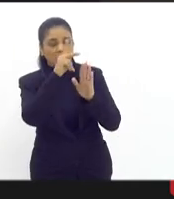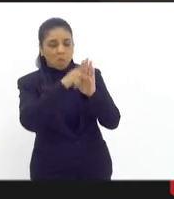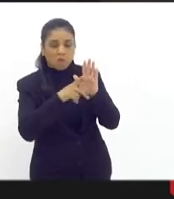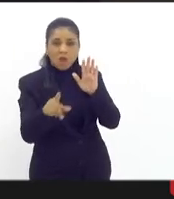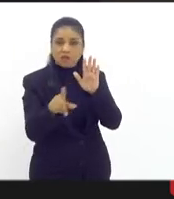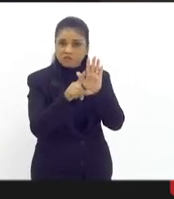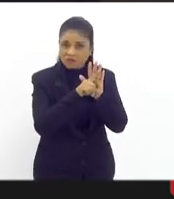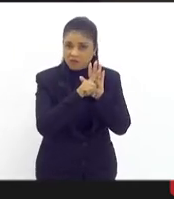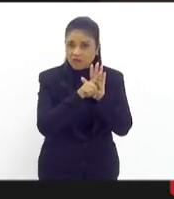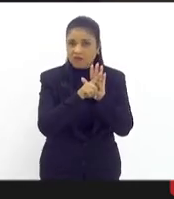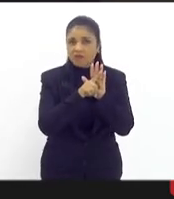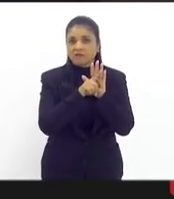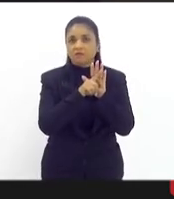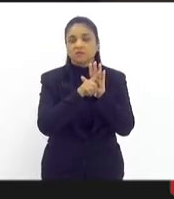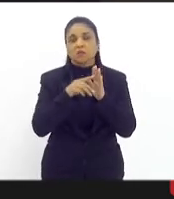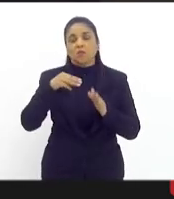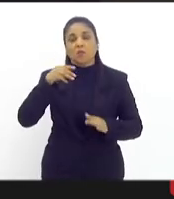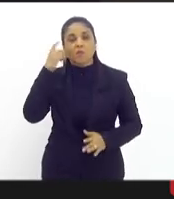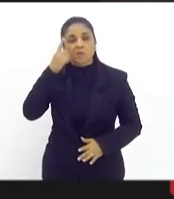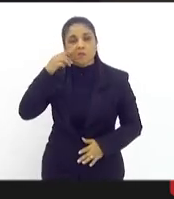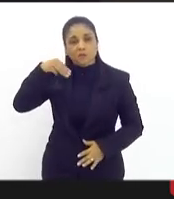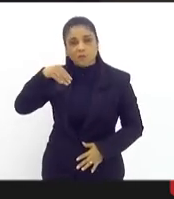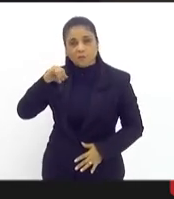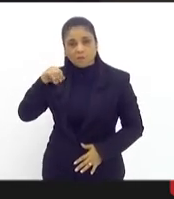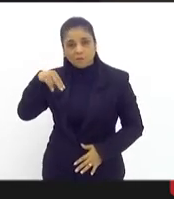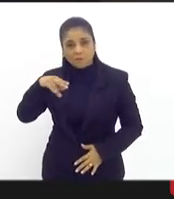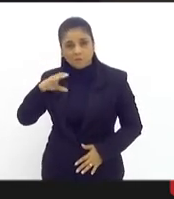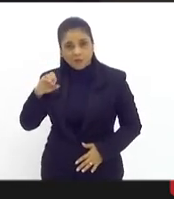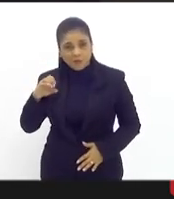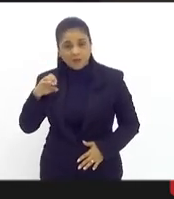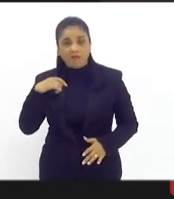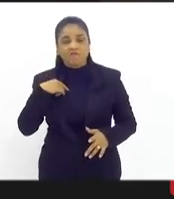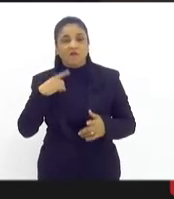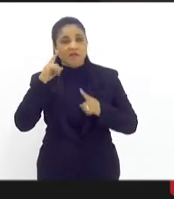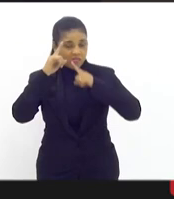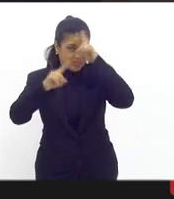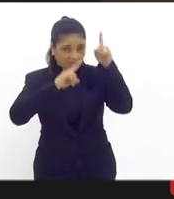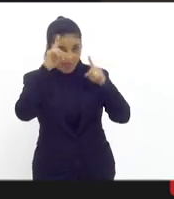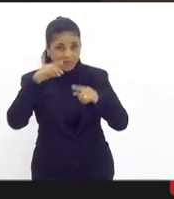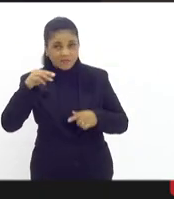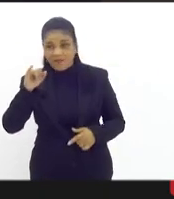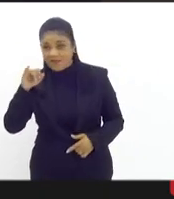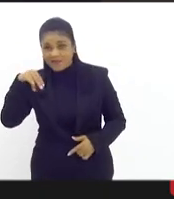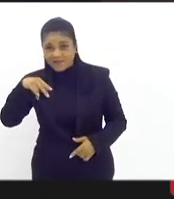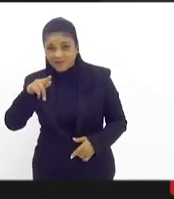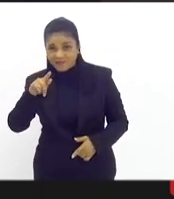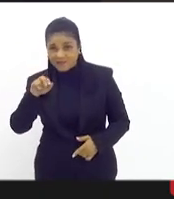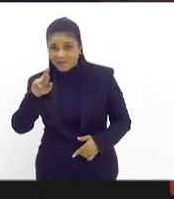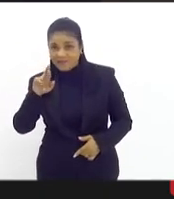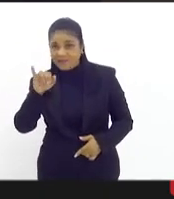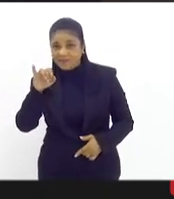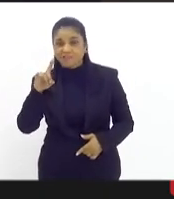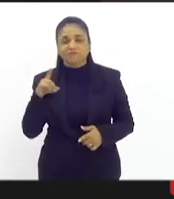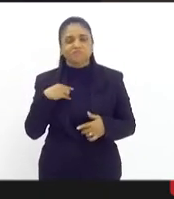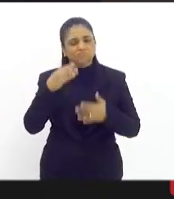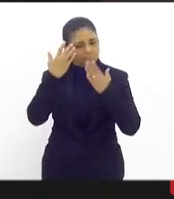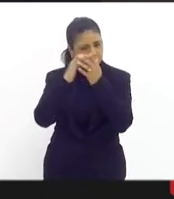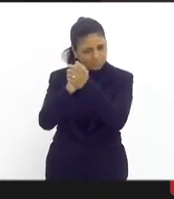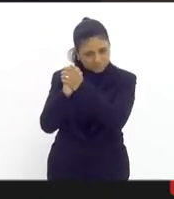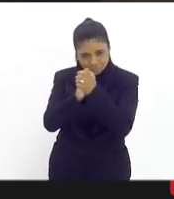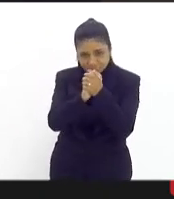lei. O Mink falou que tinha sido ideia muito da Ingrid, então parabéns, Ingrid. Trazer